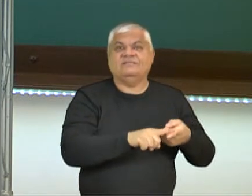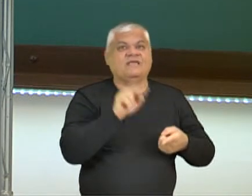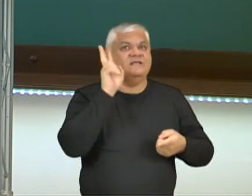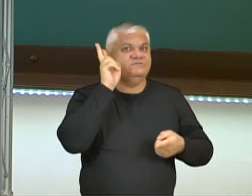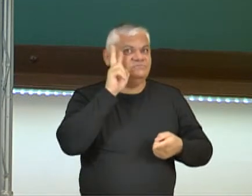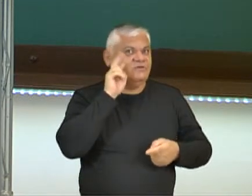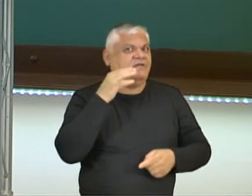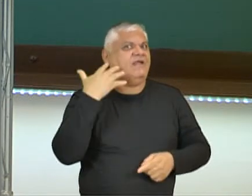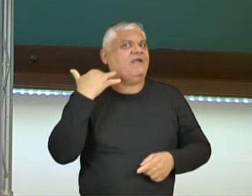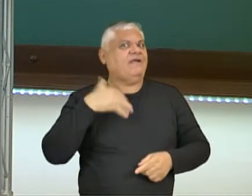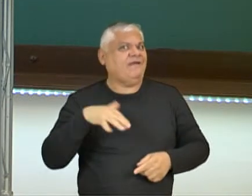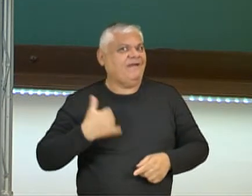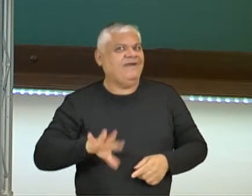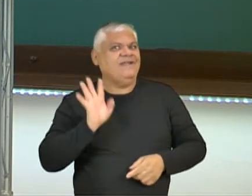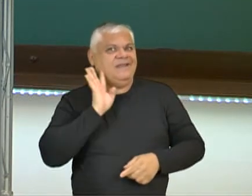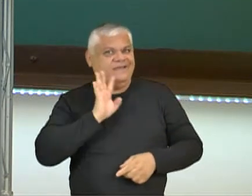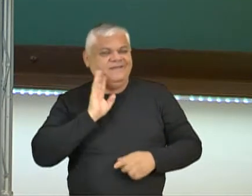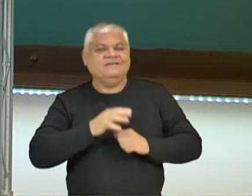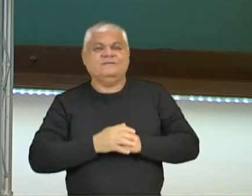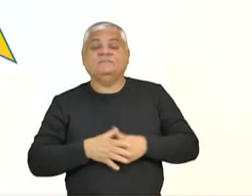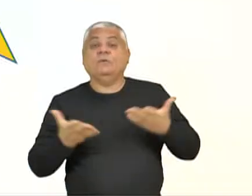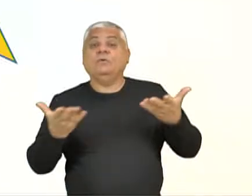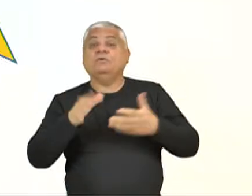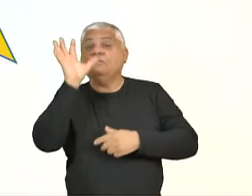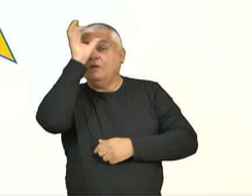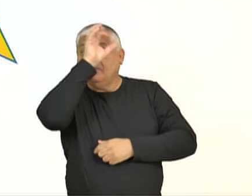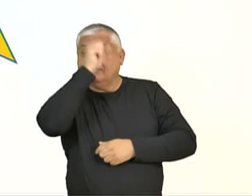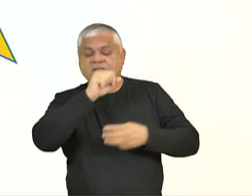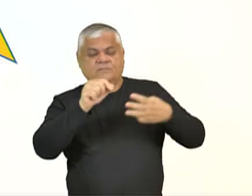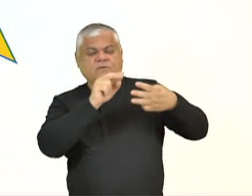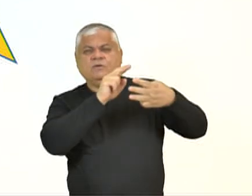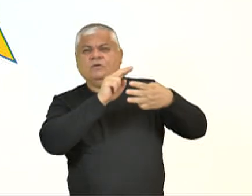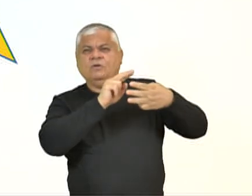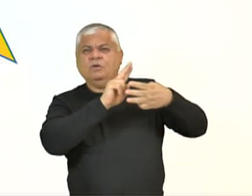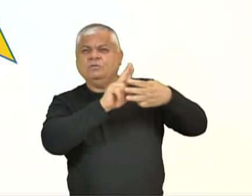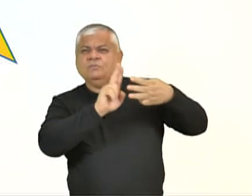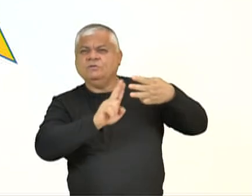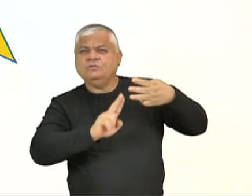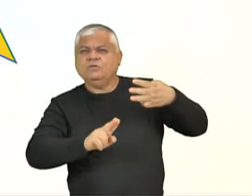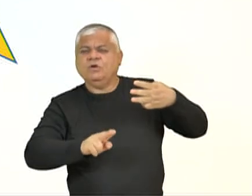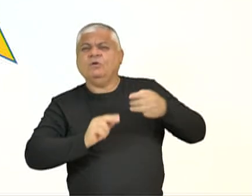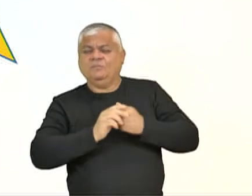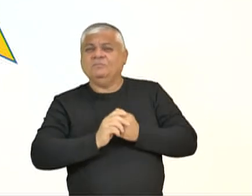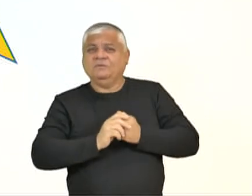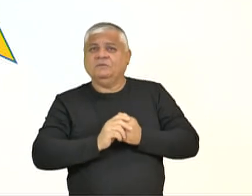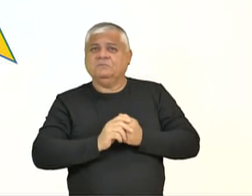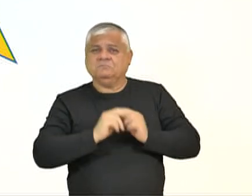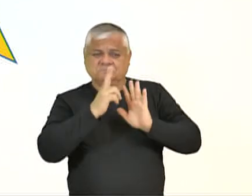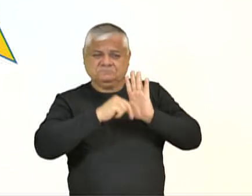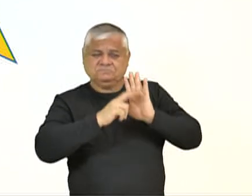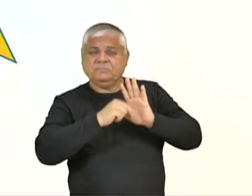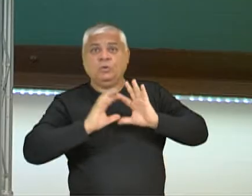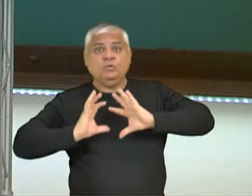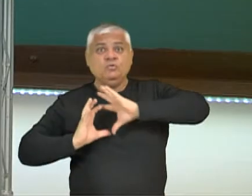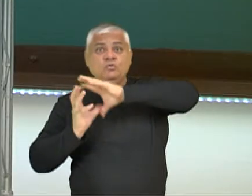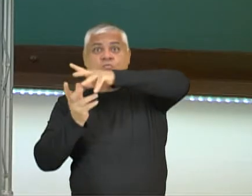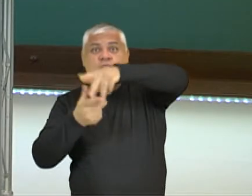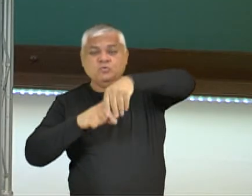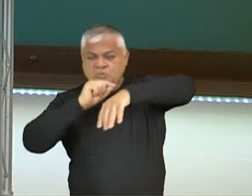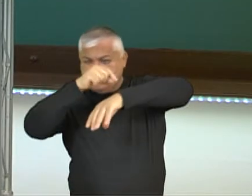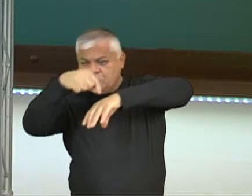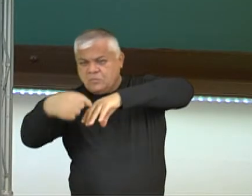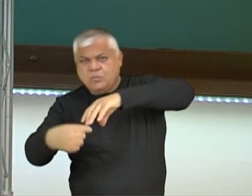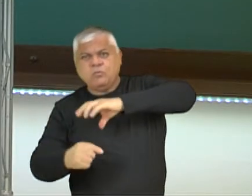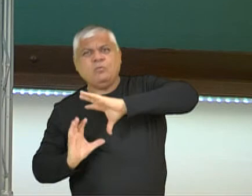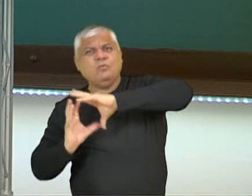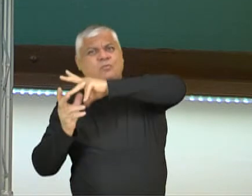hein? O que trabalhamos nessa aula, gente? Nós vimos os pintores mais populares do mundo, em muitos países, né? Podemos quase